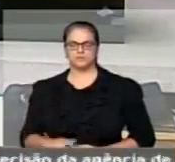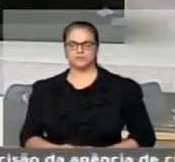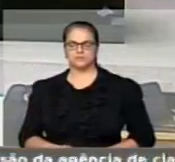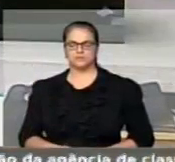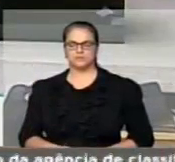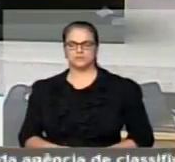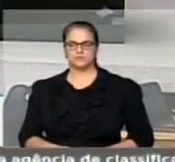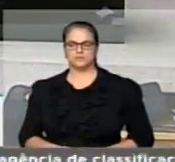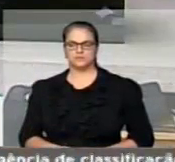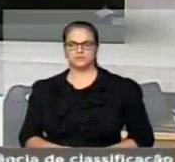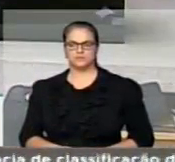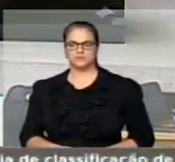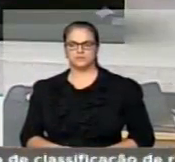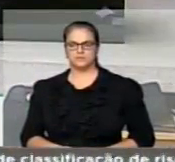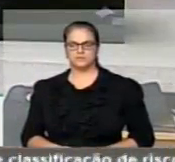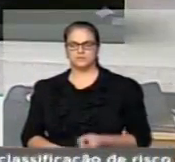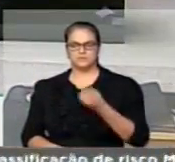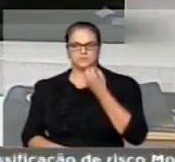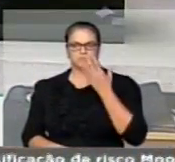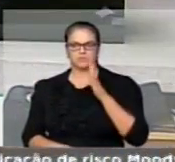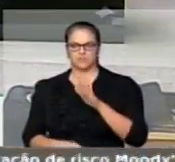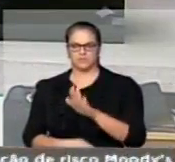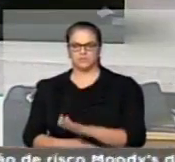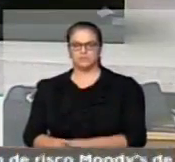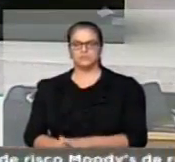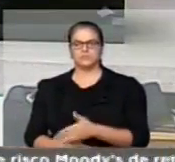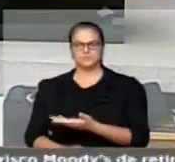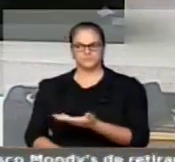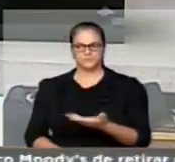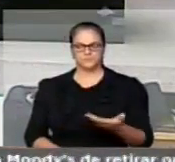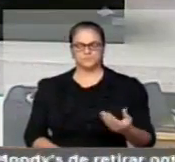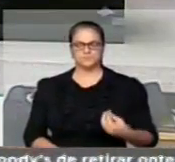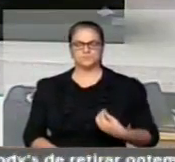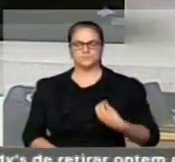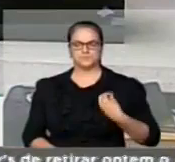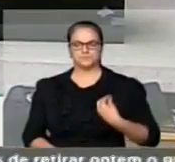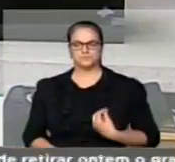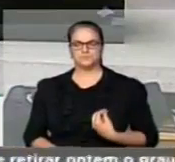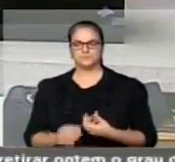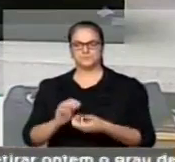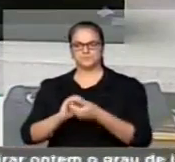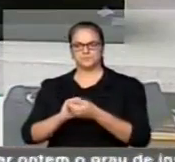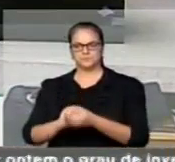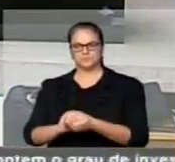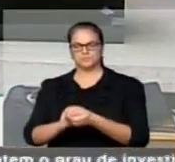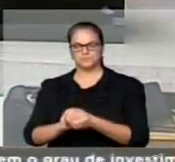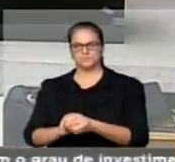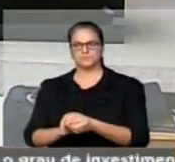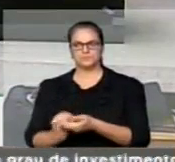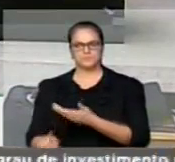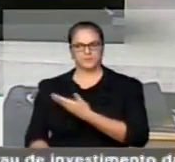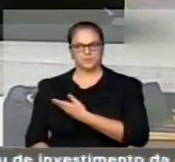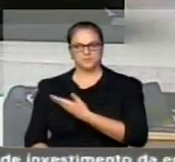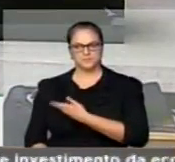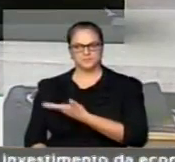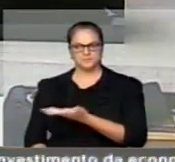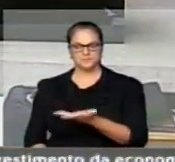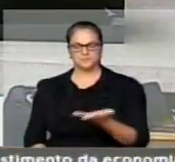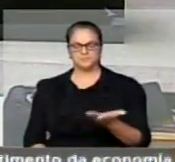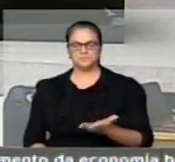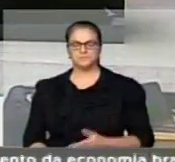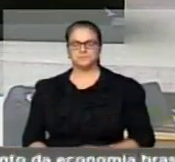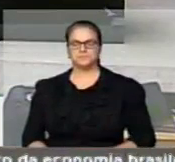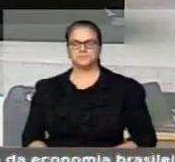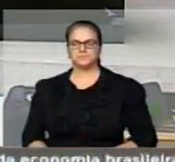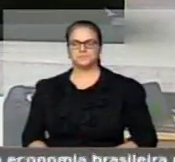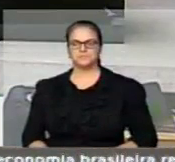Boa tarde, senhor presidente, deputado Mauro Pereira, nobre amigo. Boa tarde a todos, senhoras e senhores deputados. Hoje eu venho a